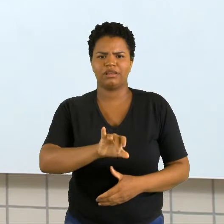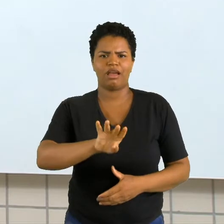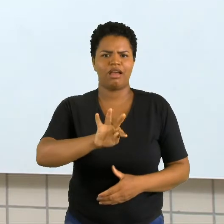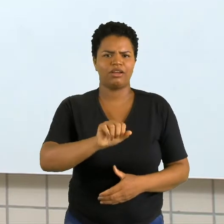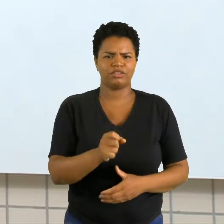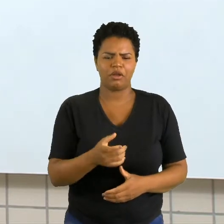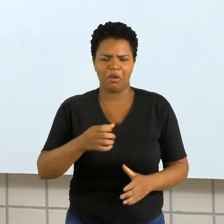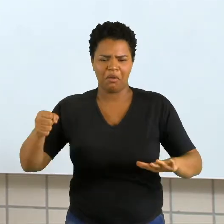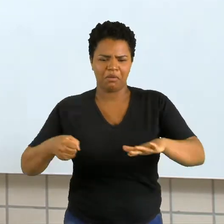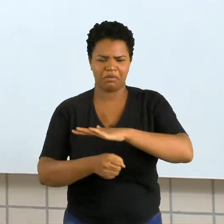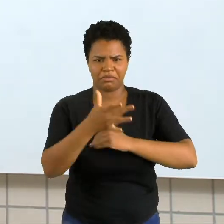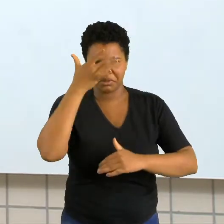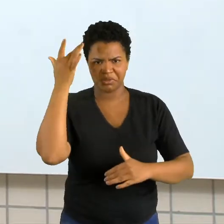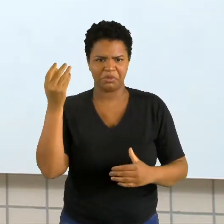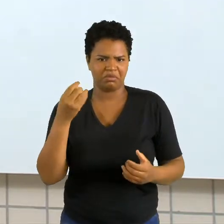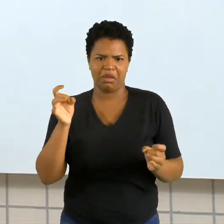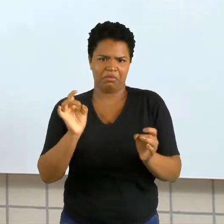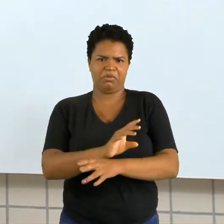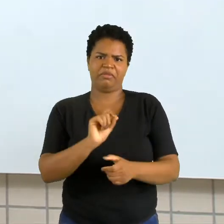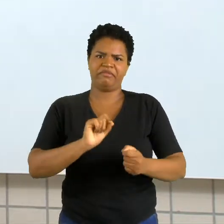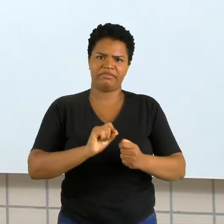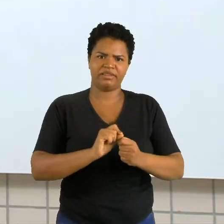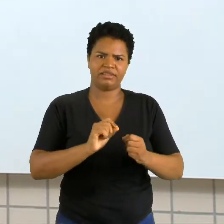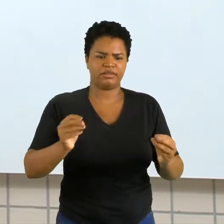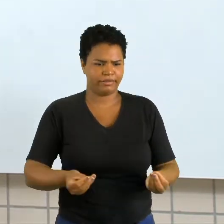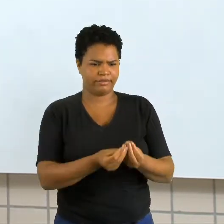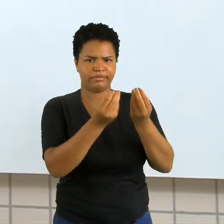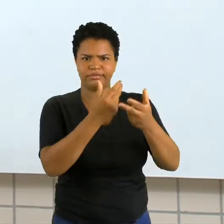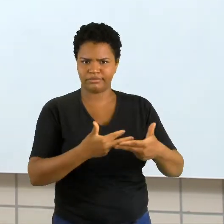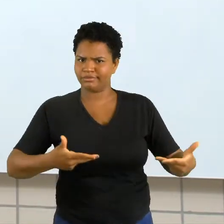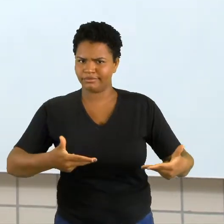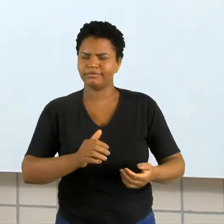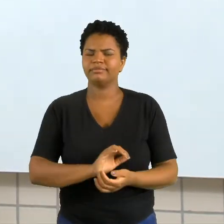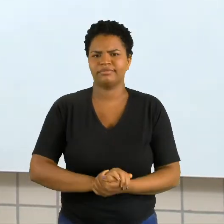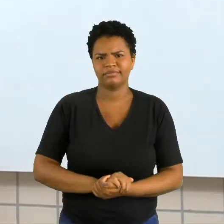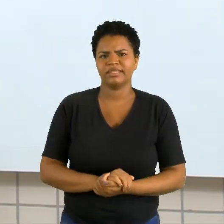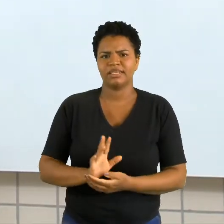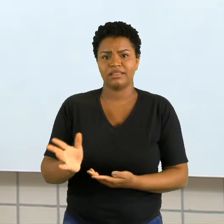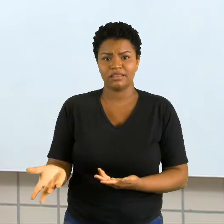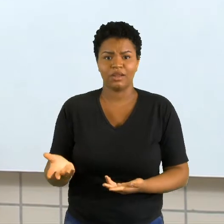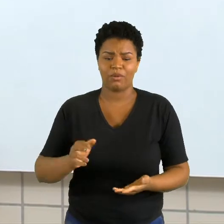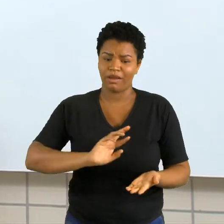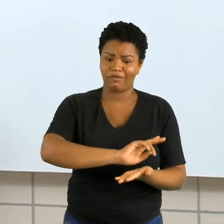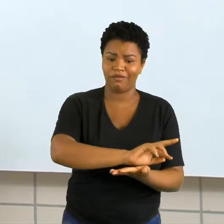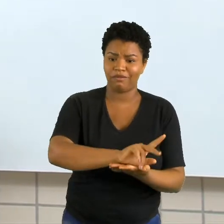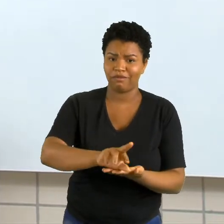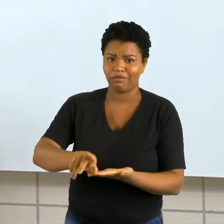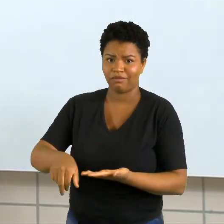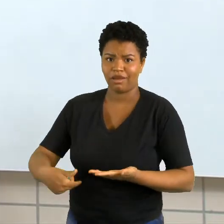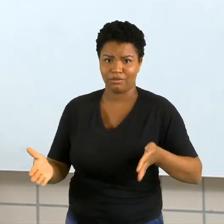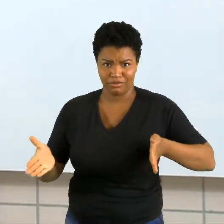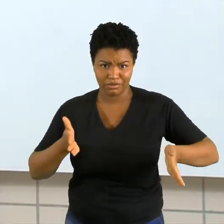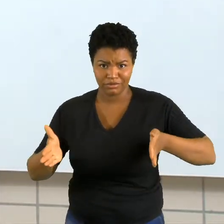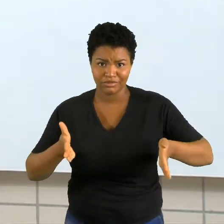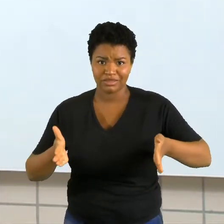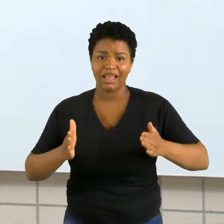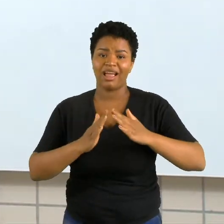cerimônias religiosas. Então, essa série de fatores de corrupção dentro da igreja daquele período vai gerar com que a igreja